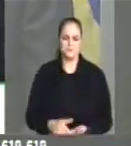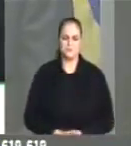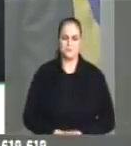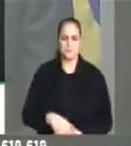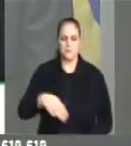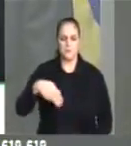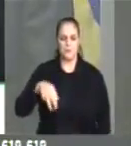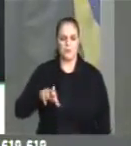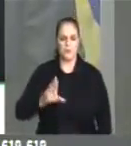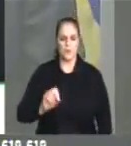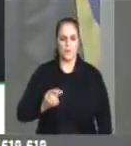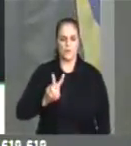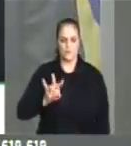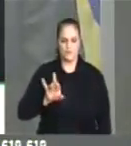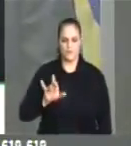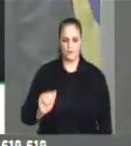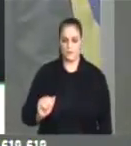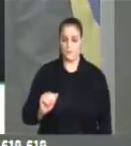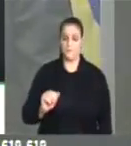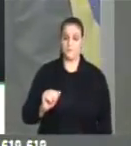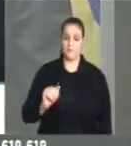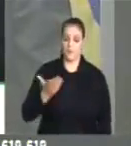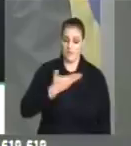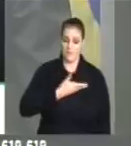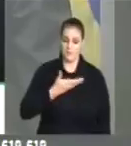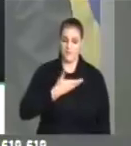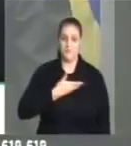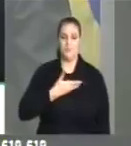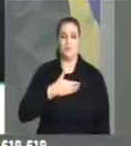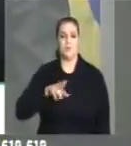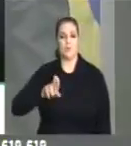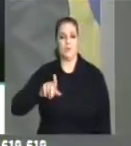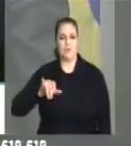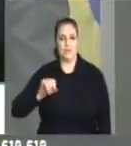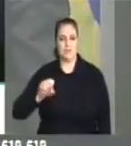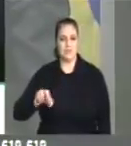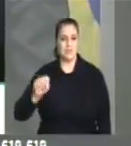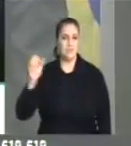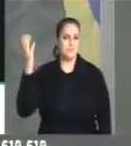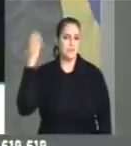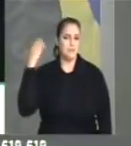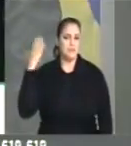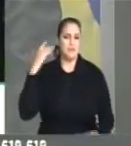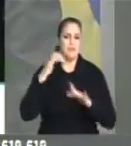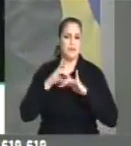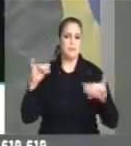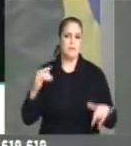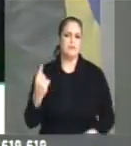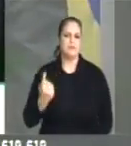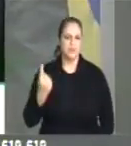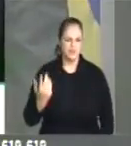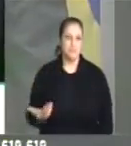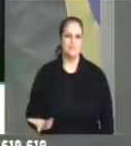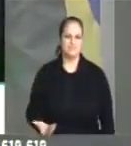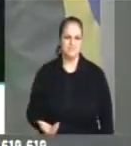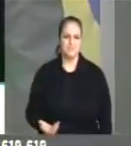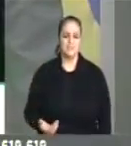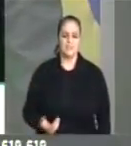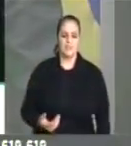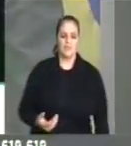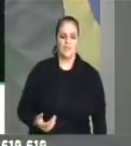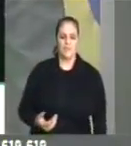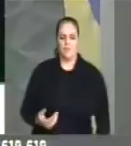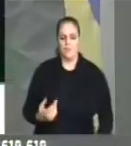amigo, companheiro do velho Ulisses naquela campanha solitária do Bote de